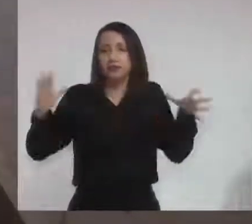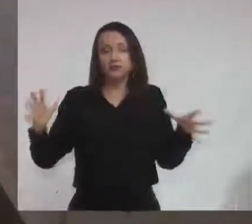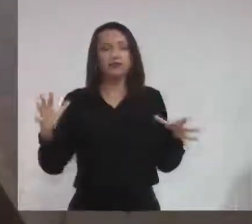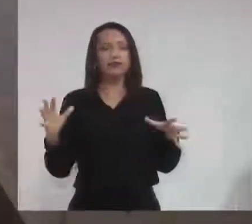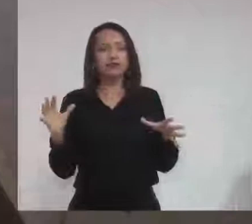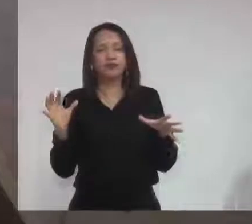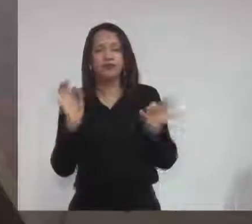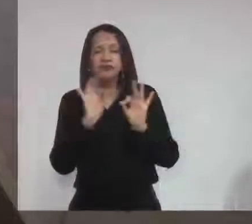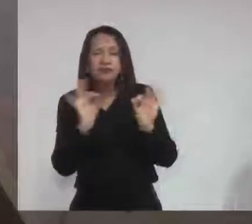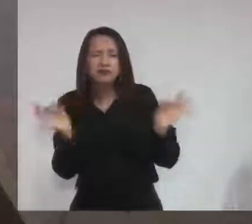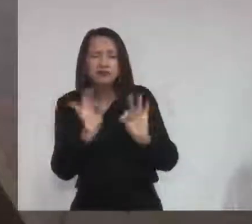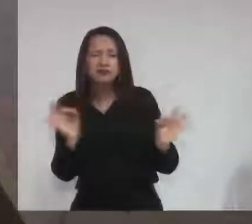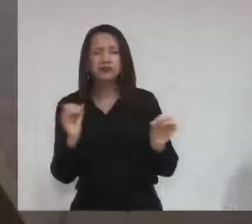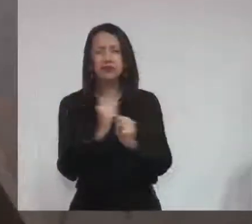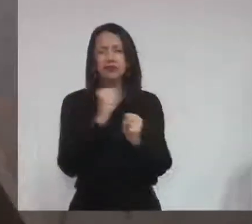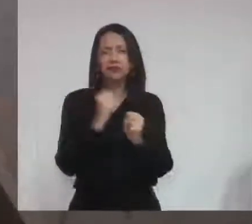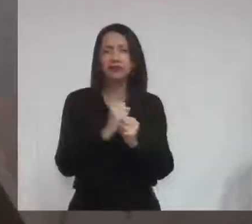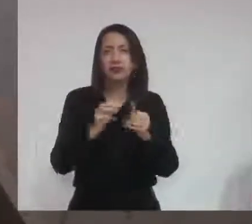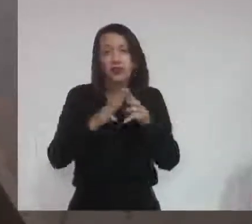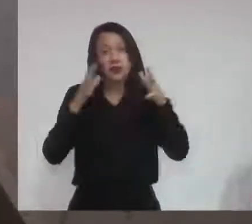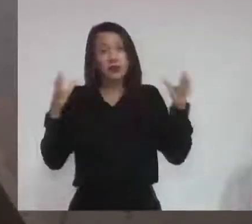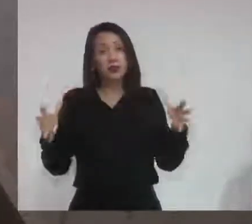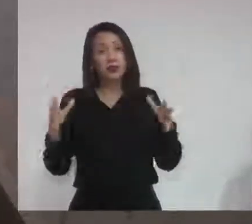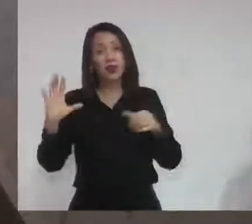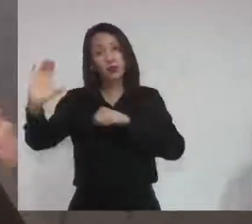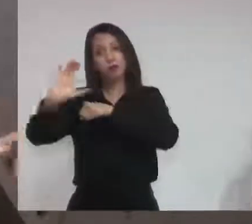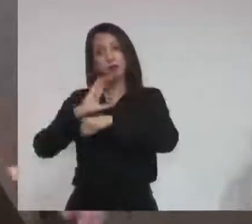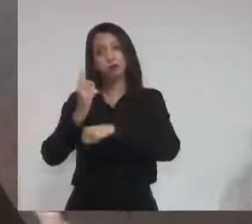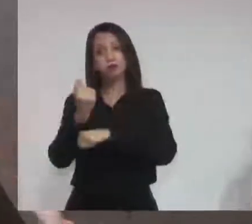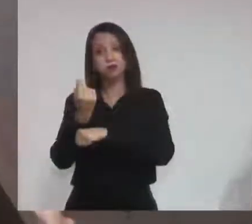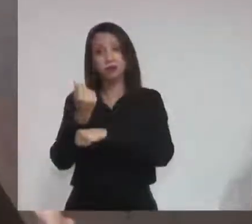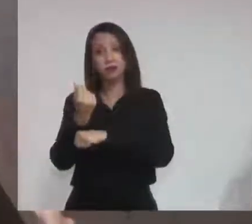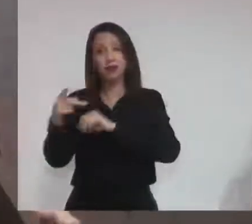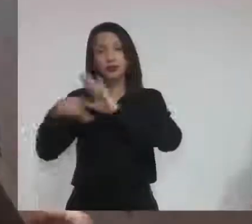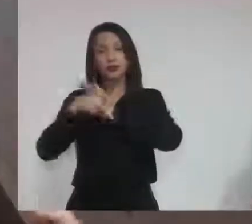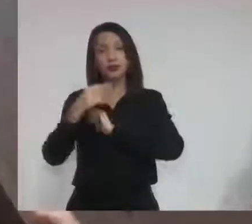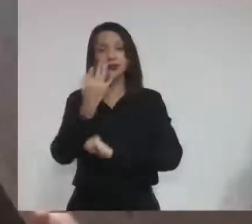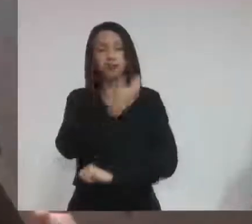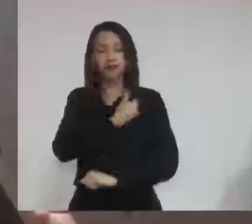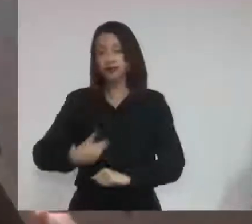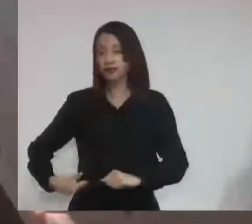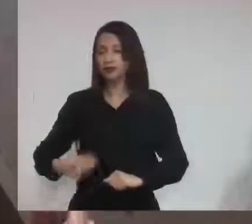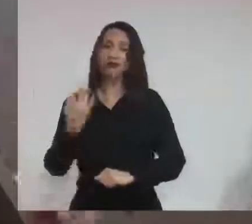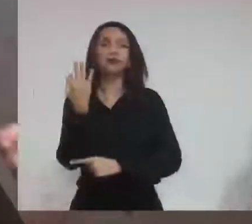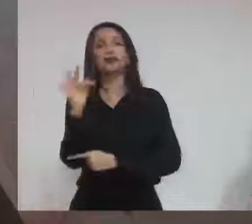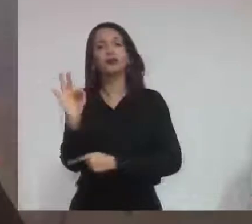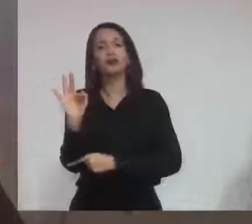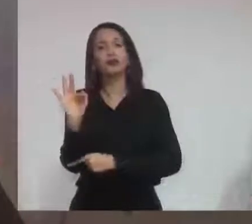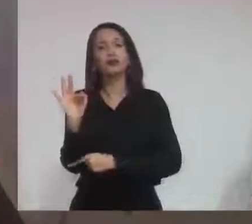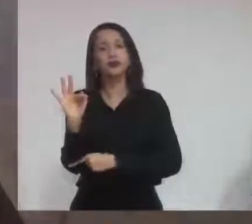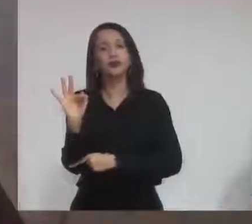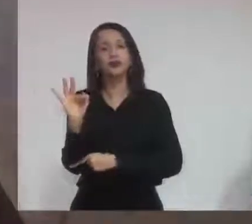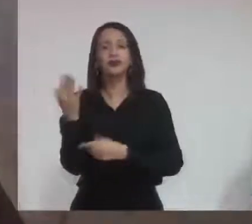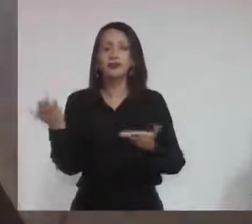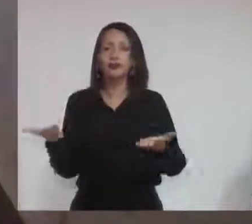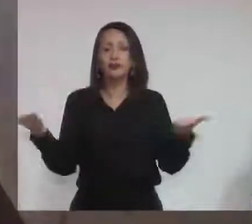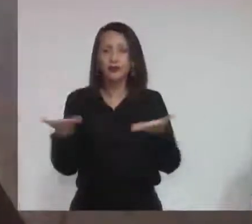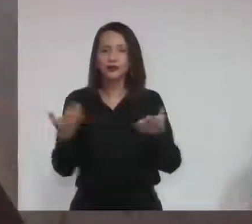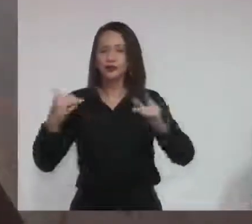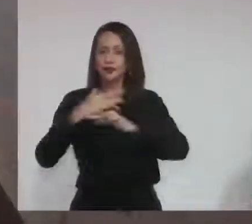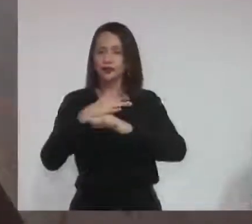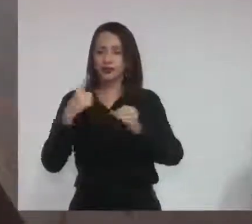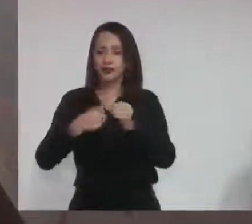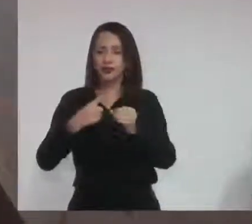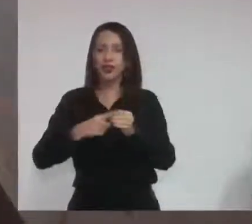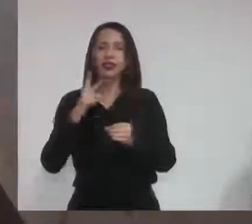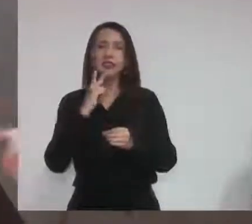pequenas obras e algumas maiores, eventualmente com recursos advindos do governo federal, né? Em Vinhedo hoje, a cidade